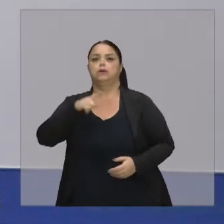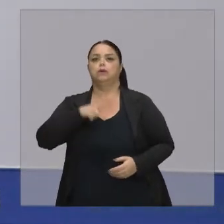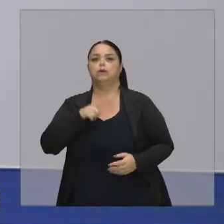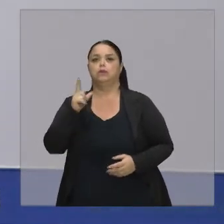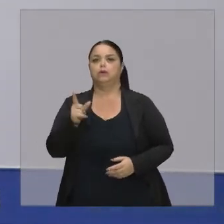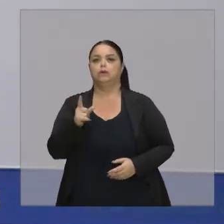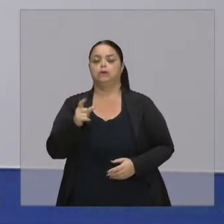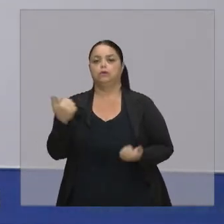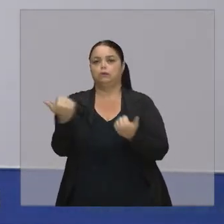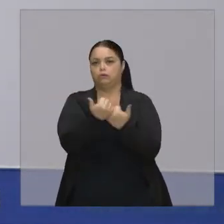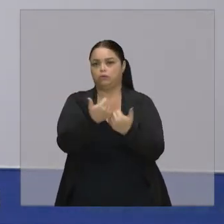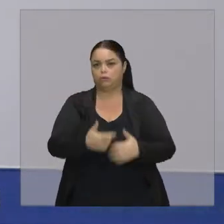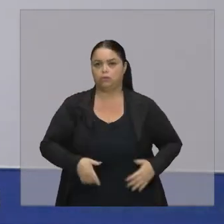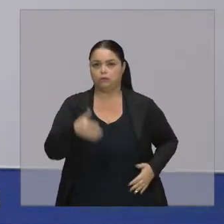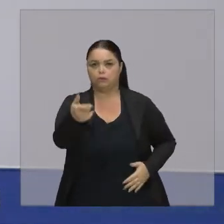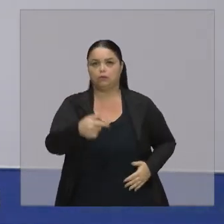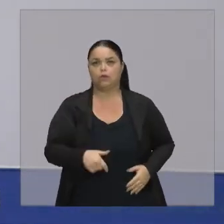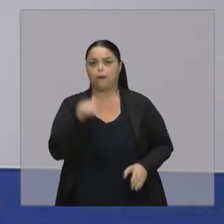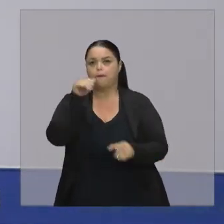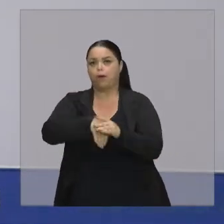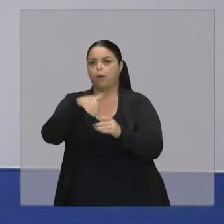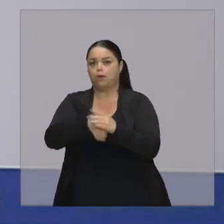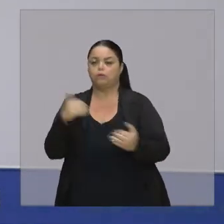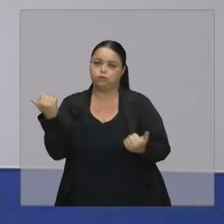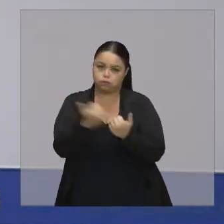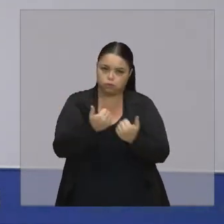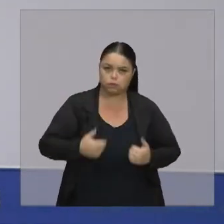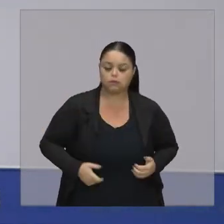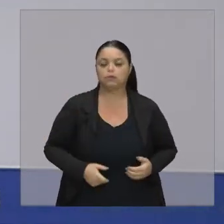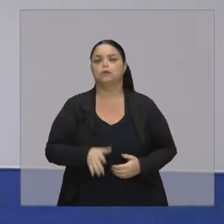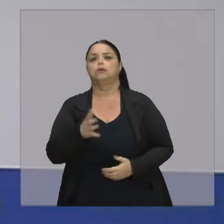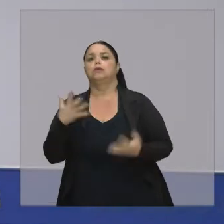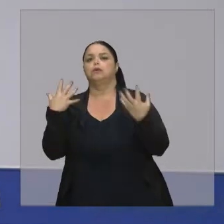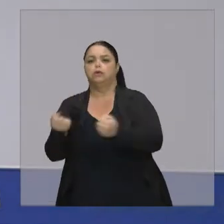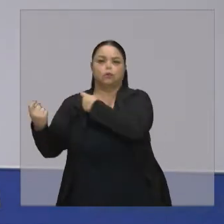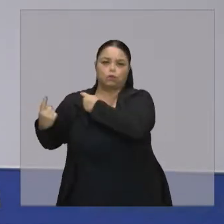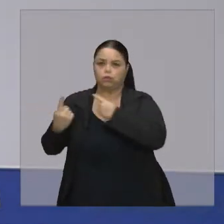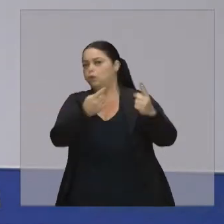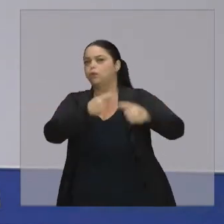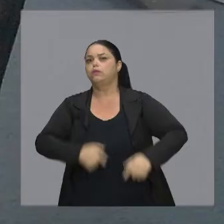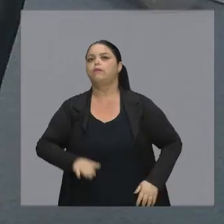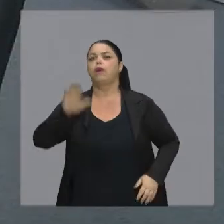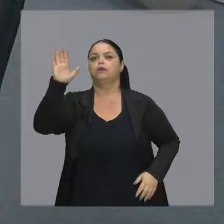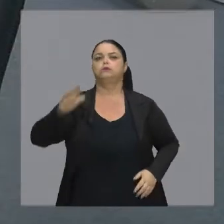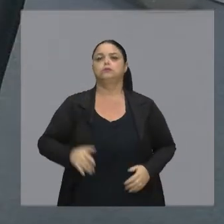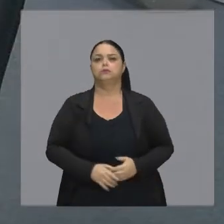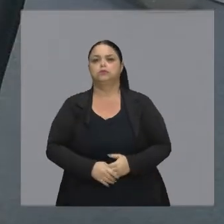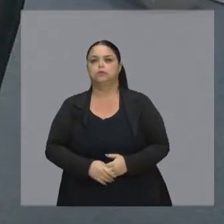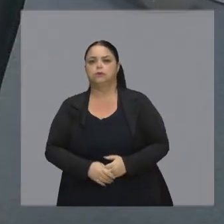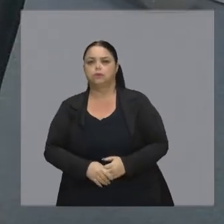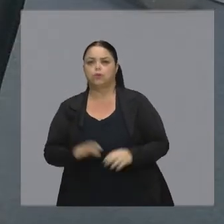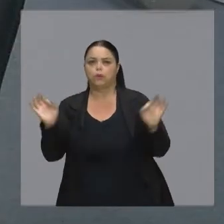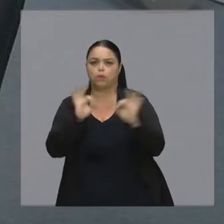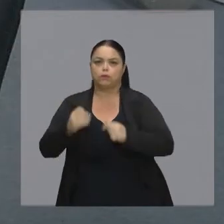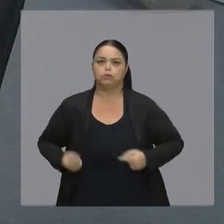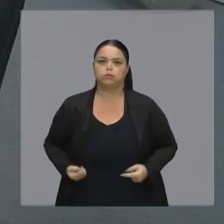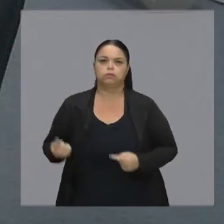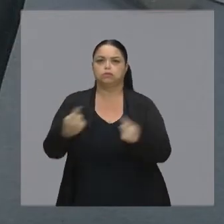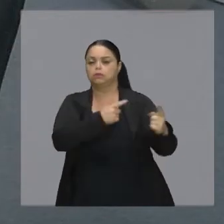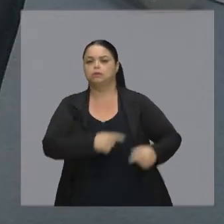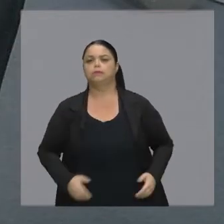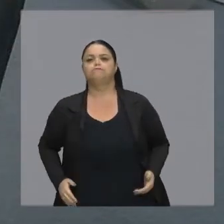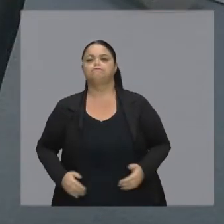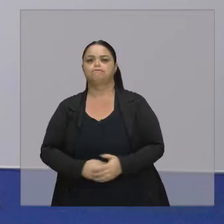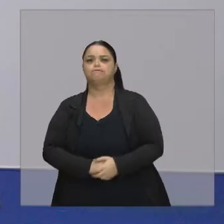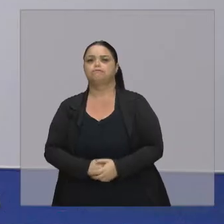um substitutivo. Em votação, o substitutivo. Vereadores favoráveis, permaneça como estão. Os contrários se manifestem. Nenhuma manifestação